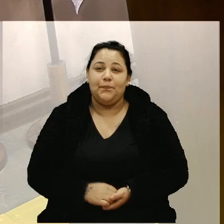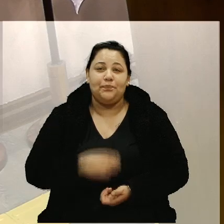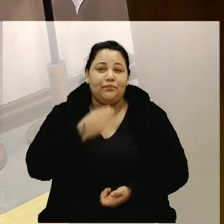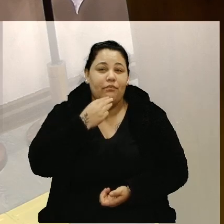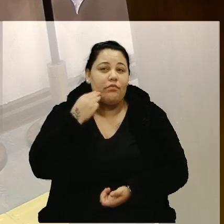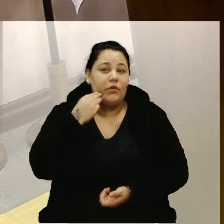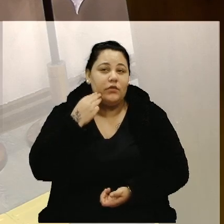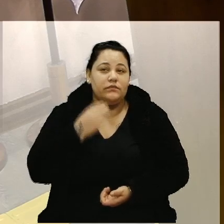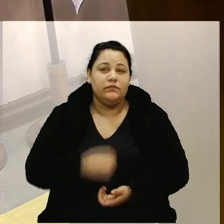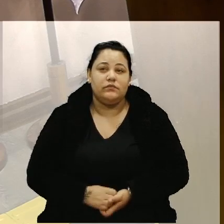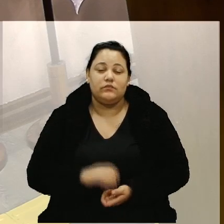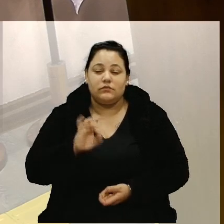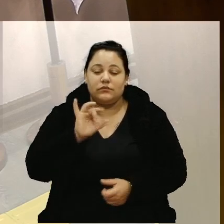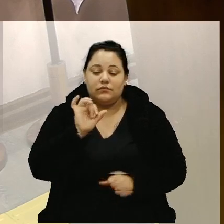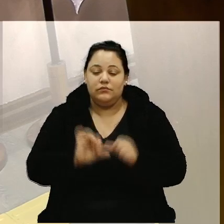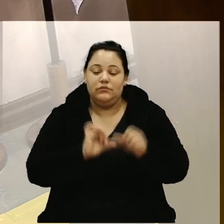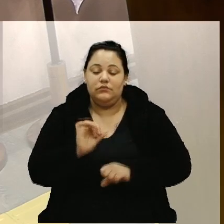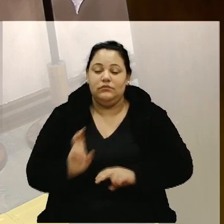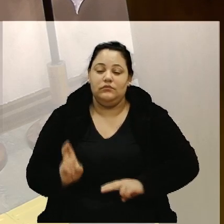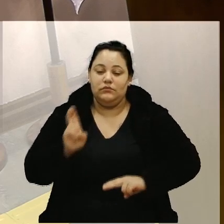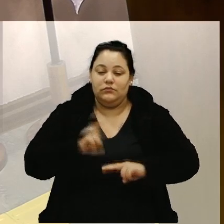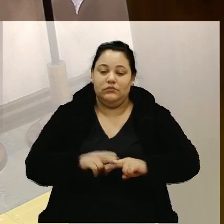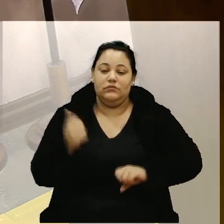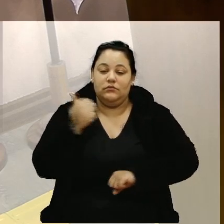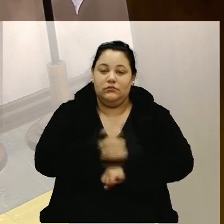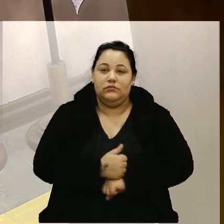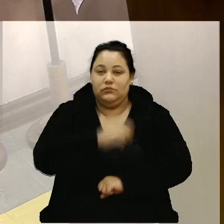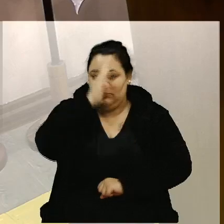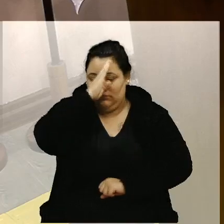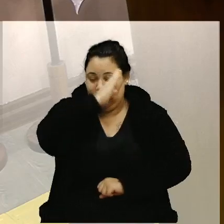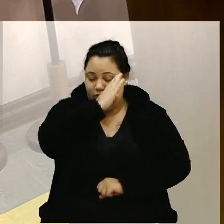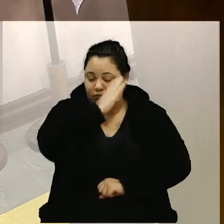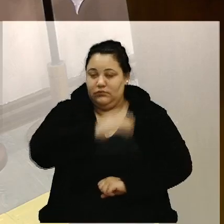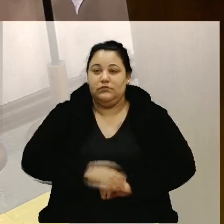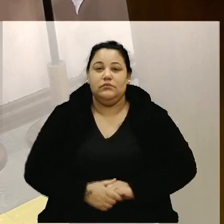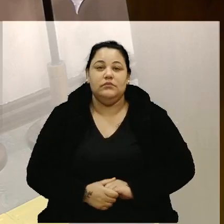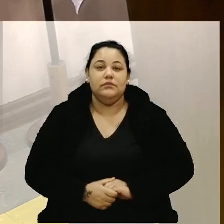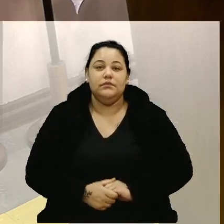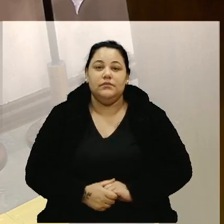passo a condução dos trabalhos ao primeiro vice-presidente, vereador Adriano Bressan.